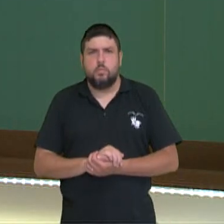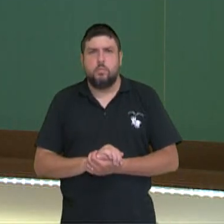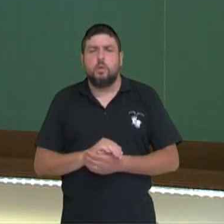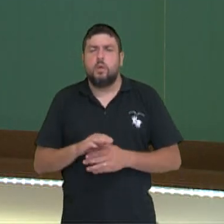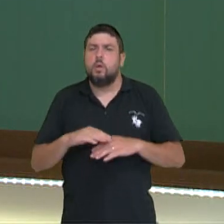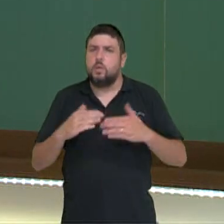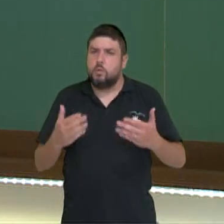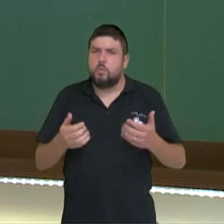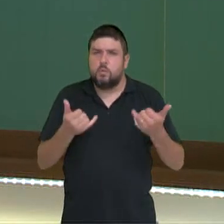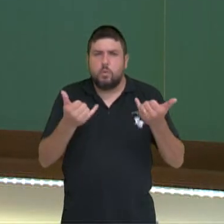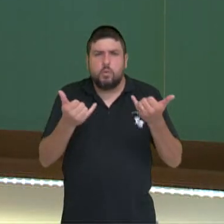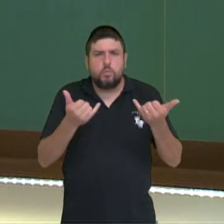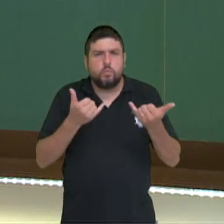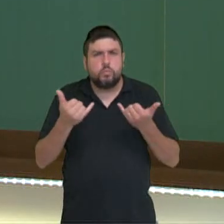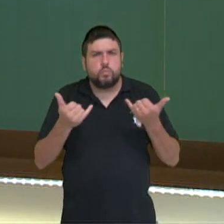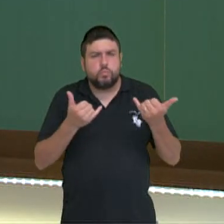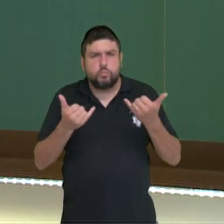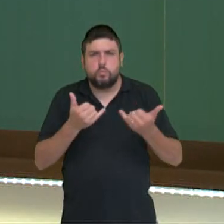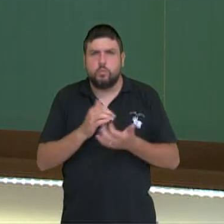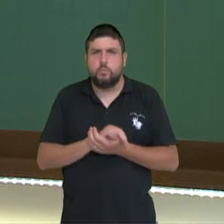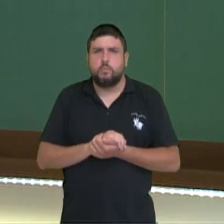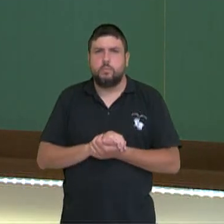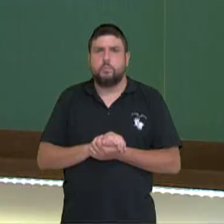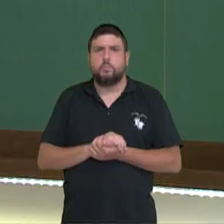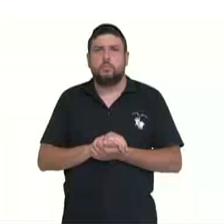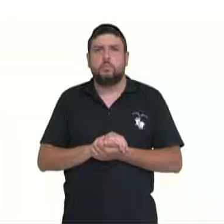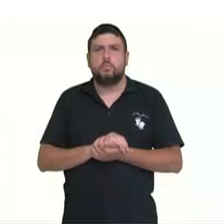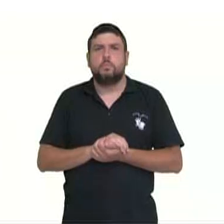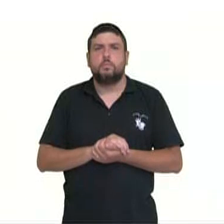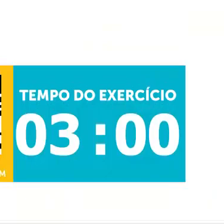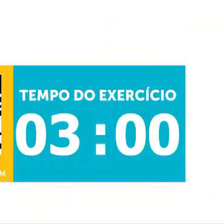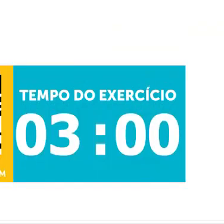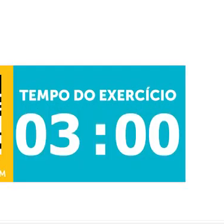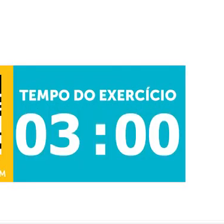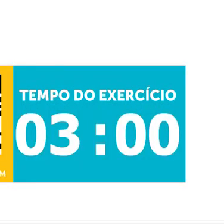as informações necessárias para fazer o cálculo, certo? Já volto.